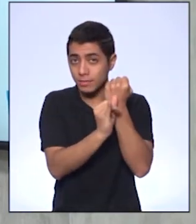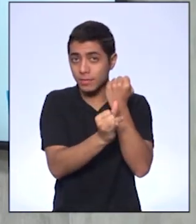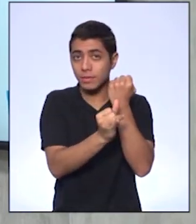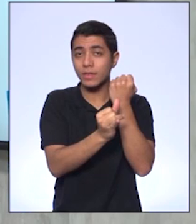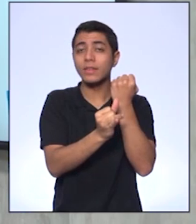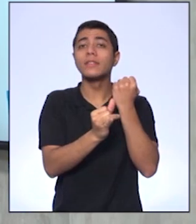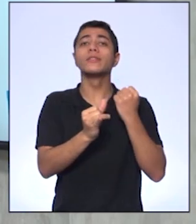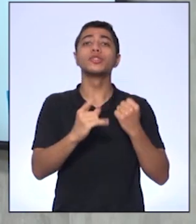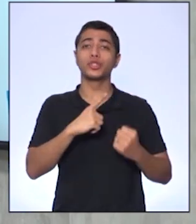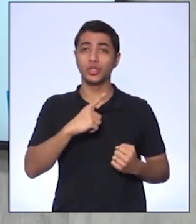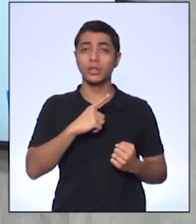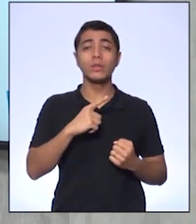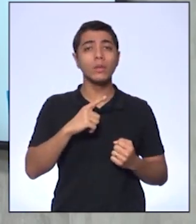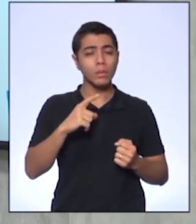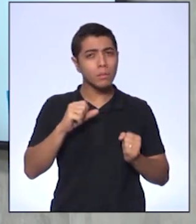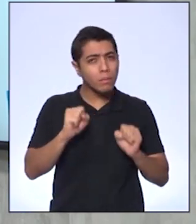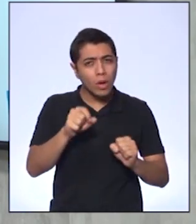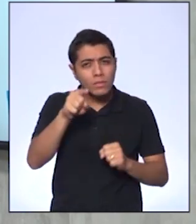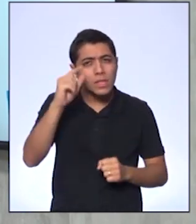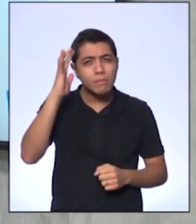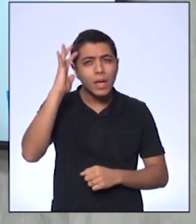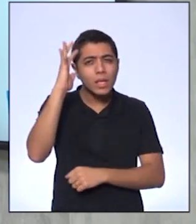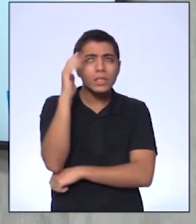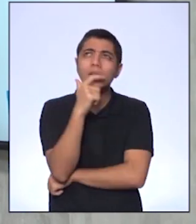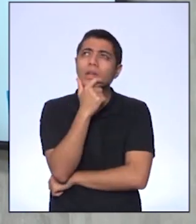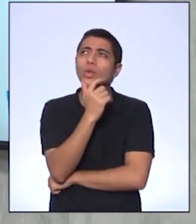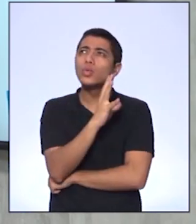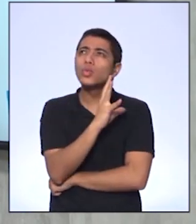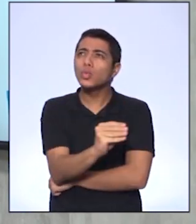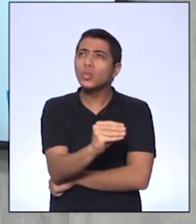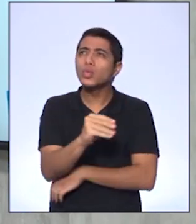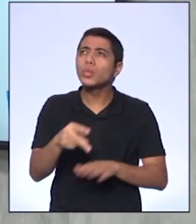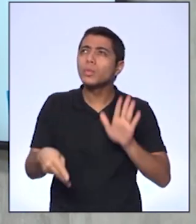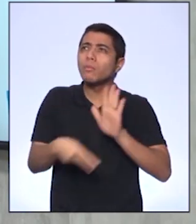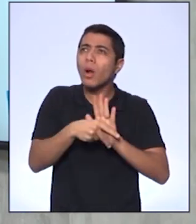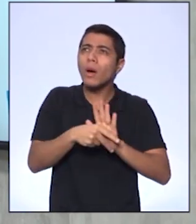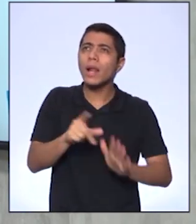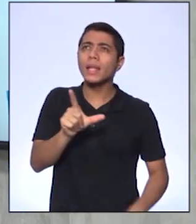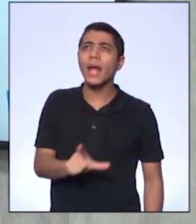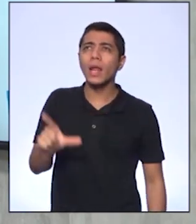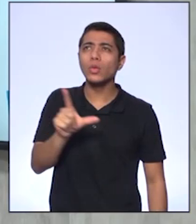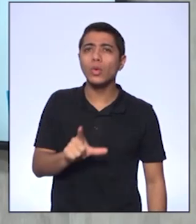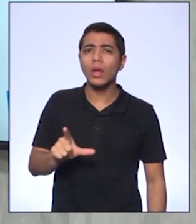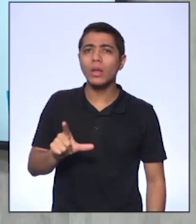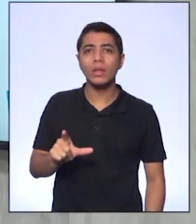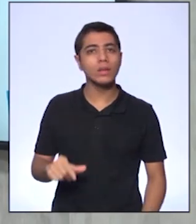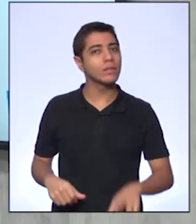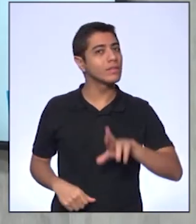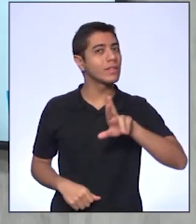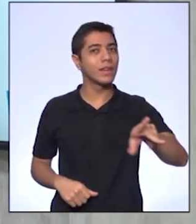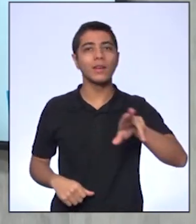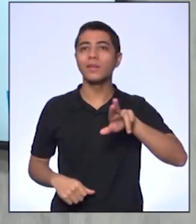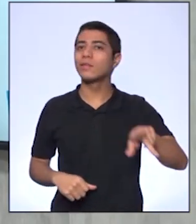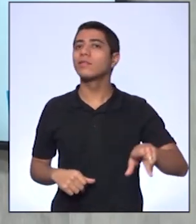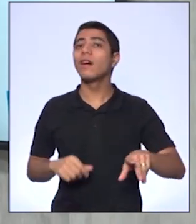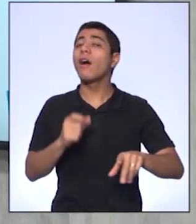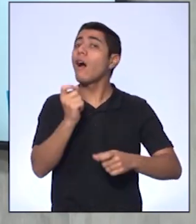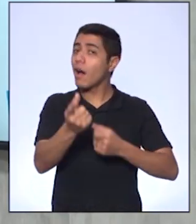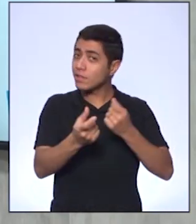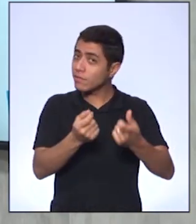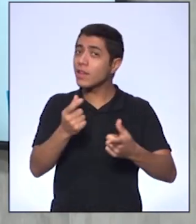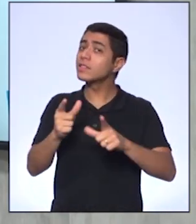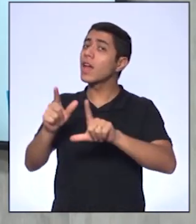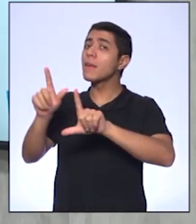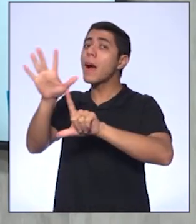deve estar pensando, mas Cláudia, então é tudo coisa da literatura. Não, às vezes não. A imagem pode ser